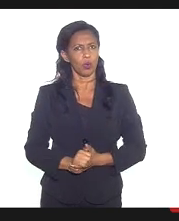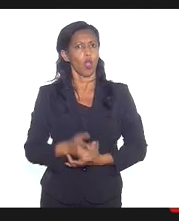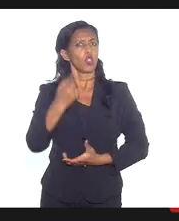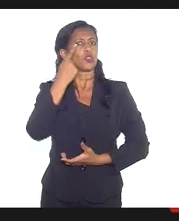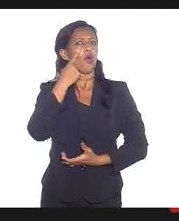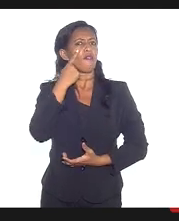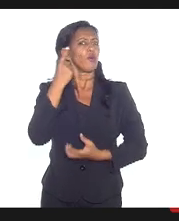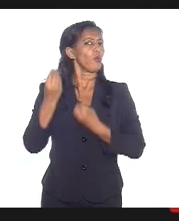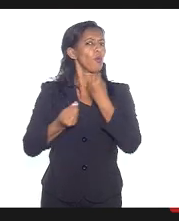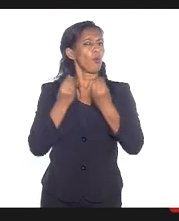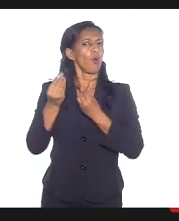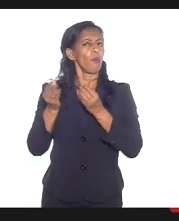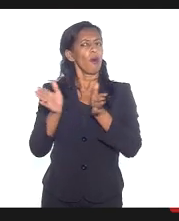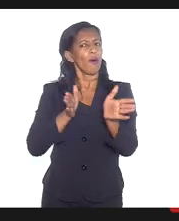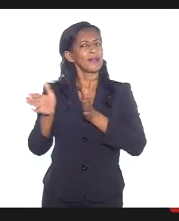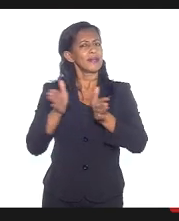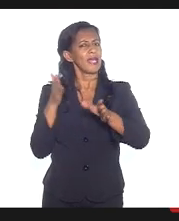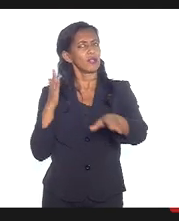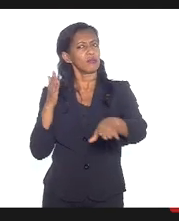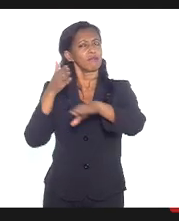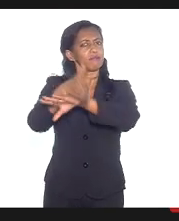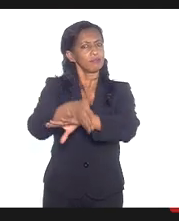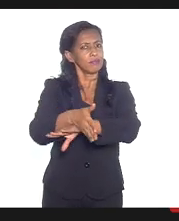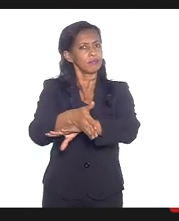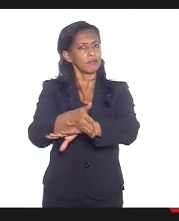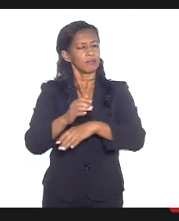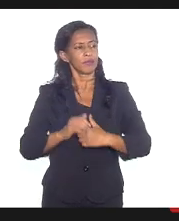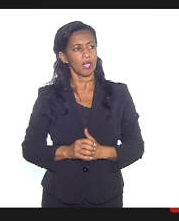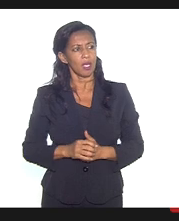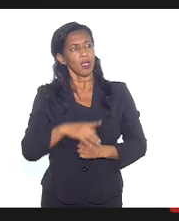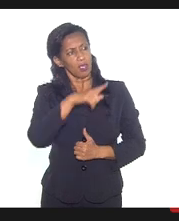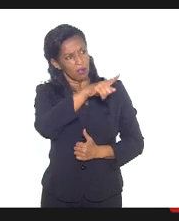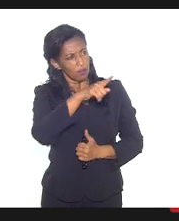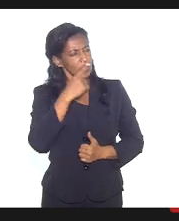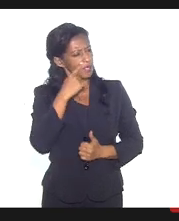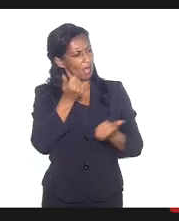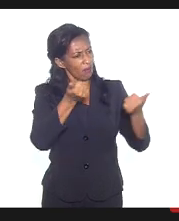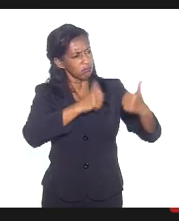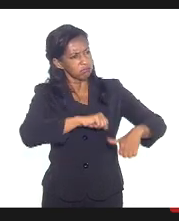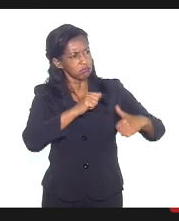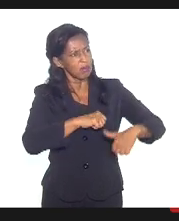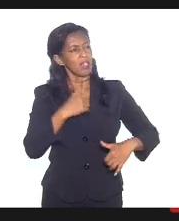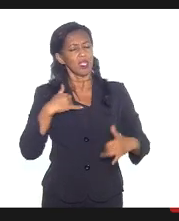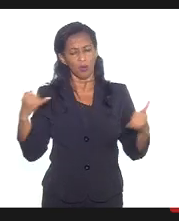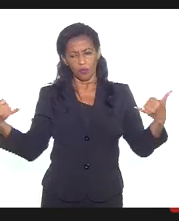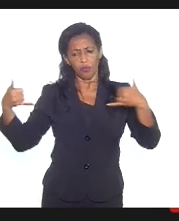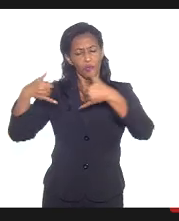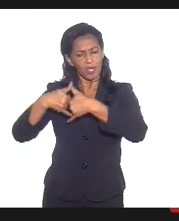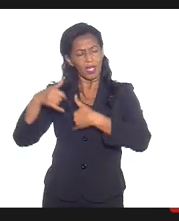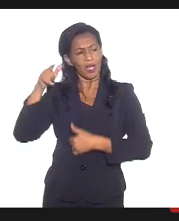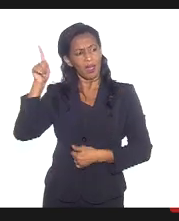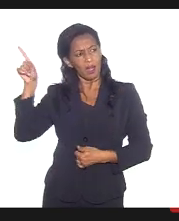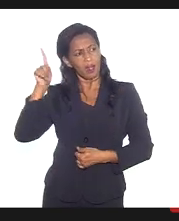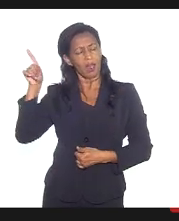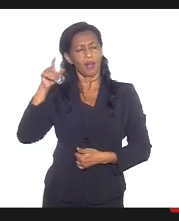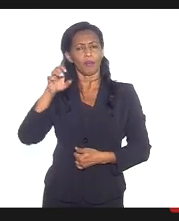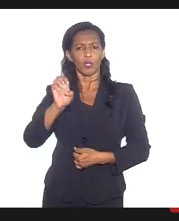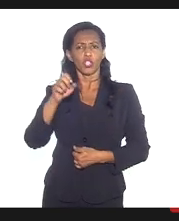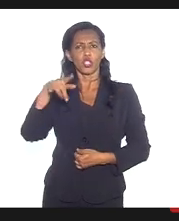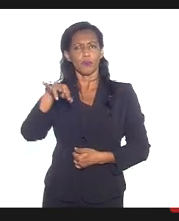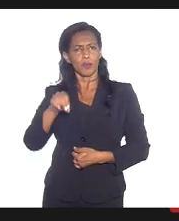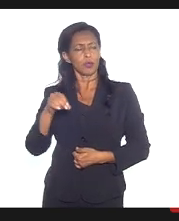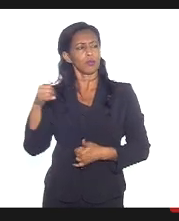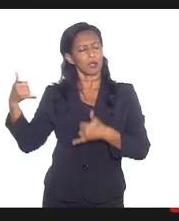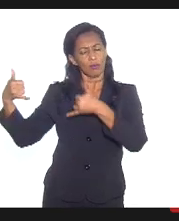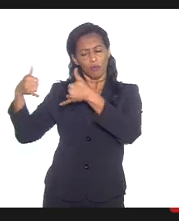esse acesso. O senhor faz essa questão que eu entro em contato com o presidente da CPI, lá com o Espírito Santo, para ver como é que a gente pode fazer